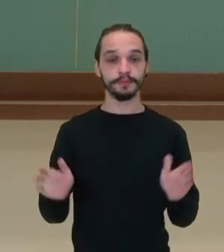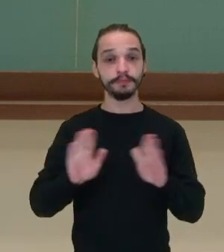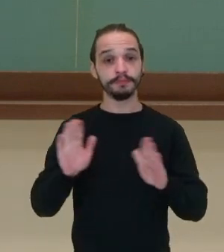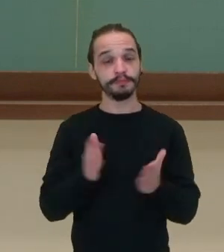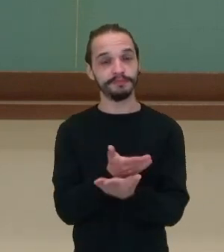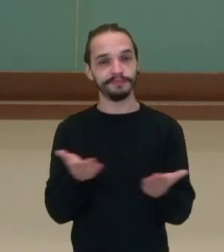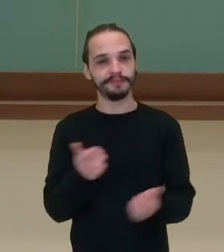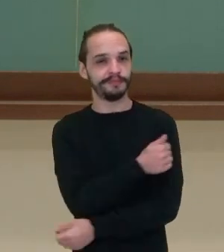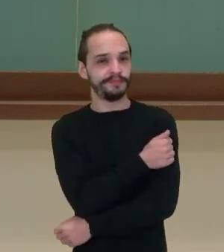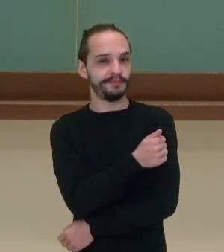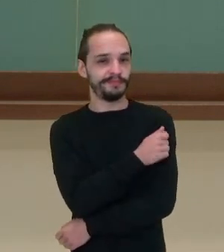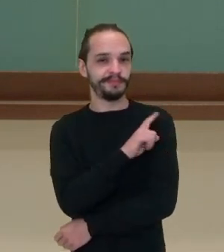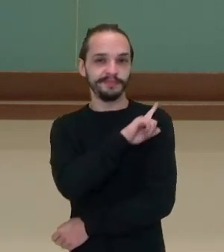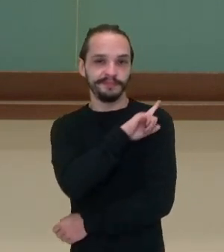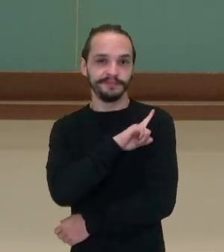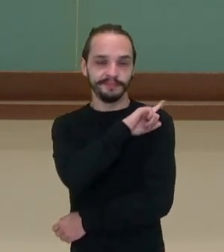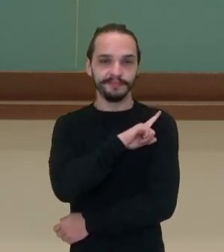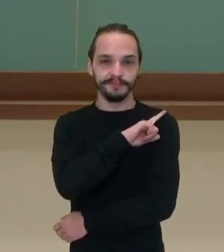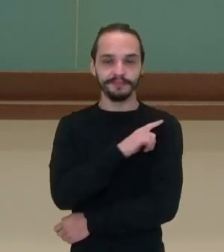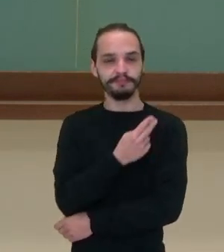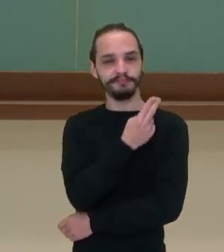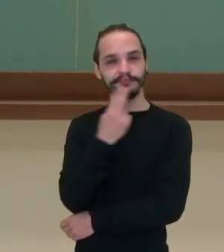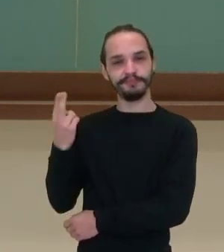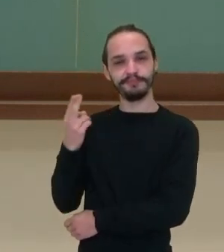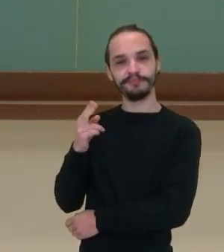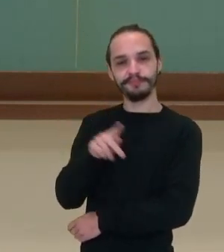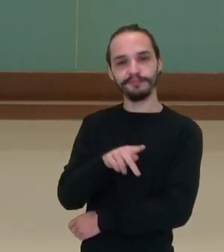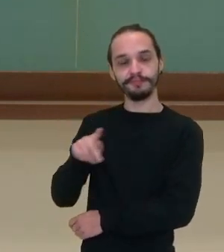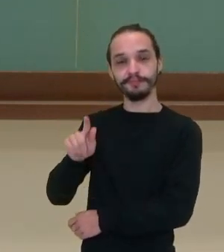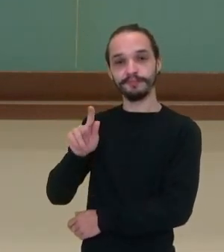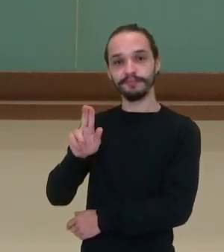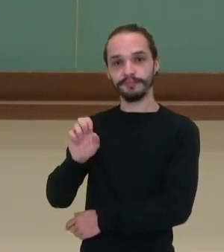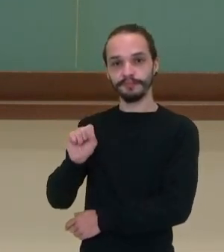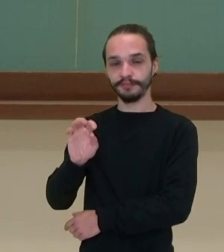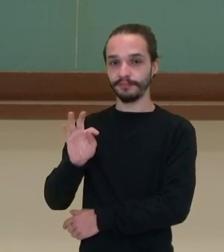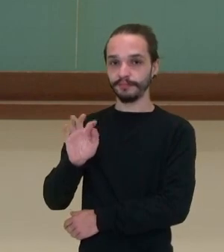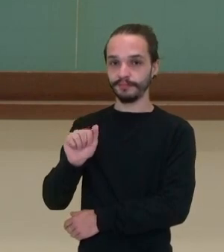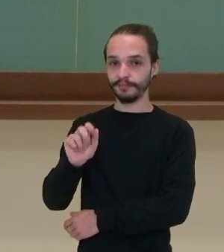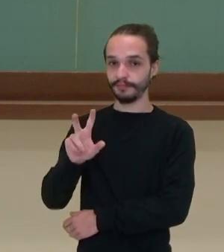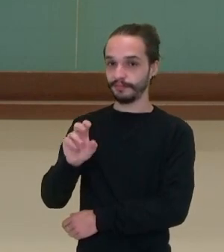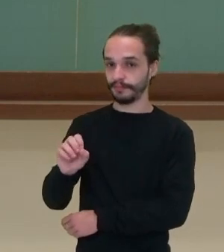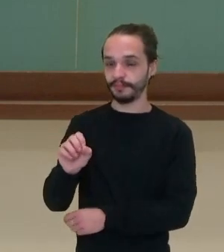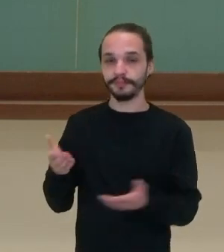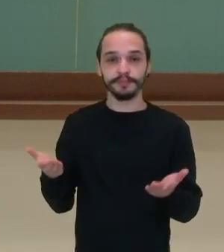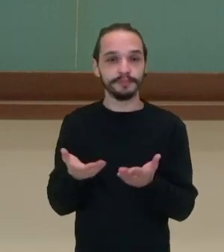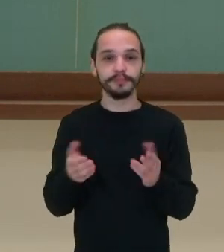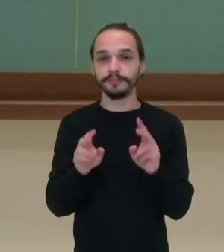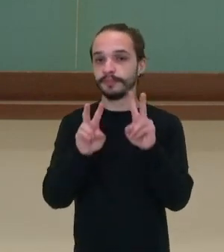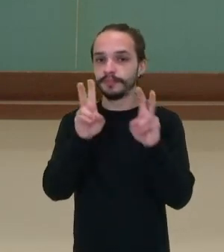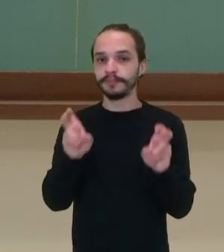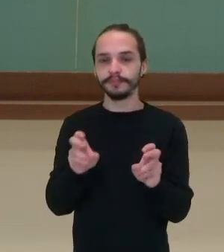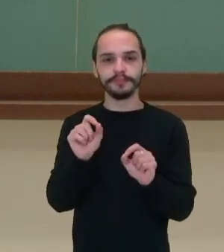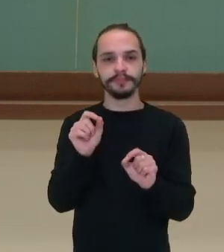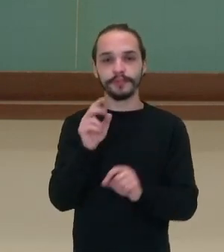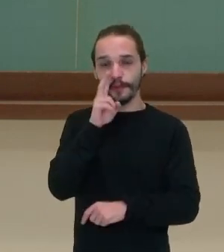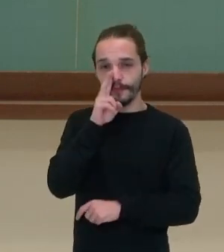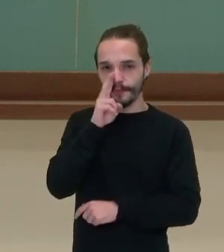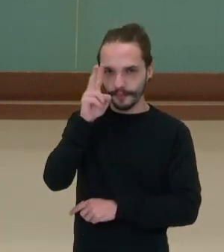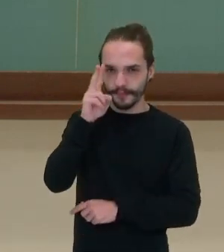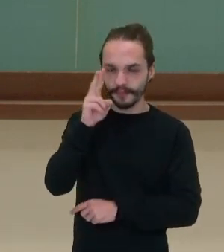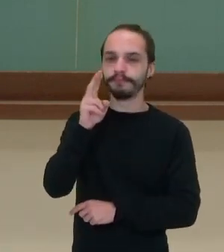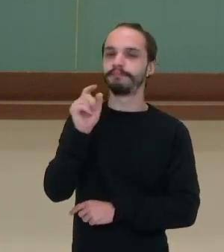Olá, estudantes da primeira série. Quem está falando aqui é o professor Gustavo Treveller e hoje nós vamos estar falando sobre força.